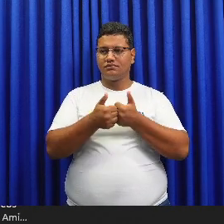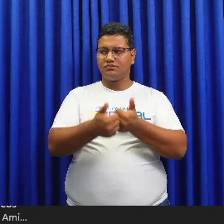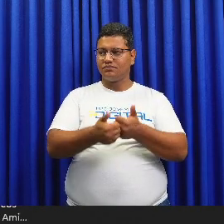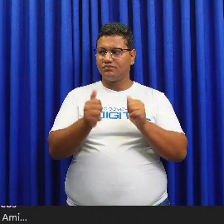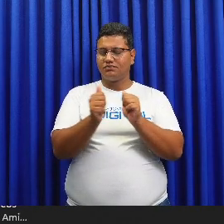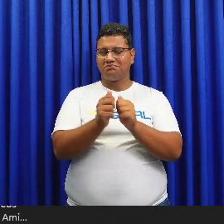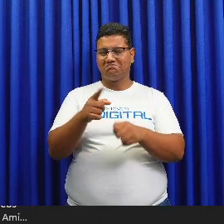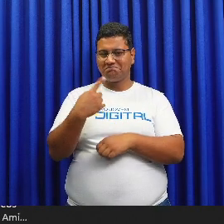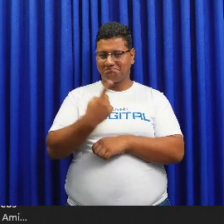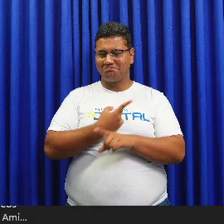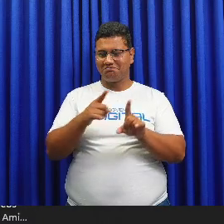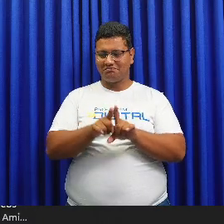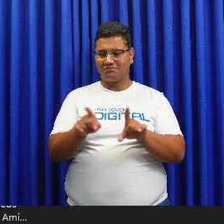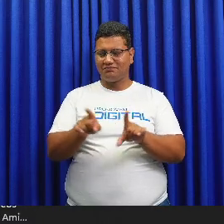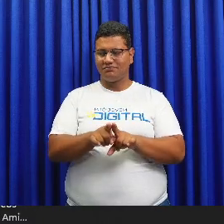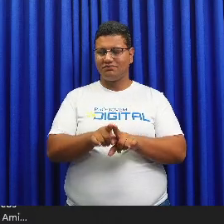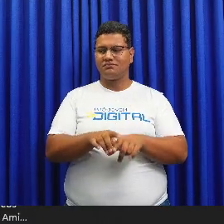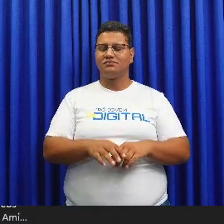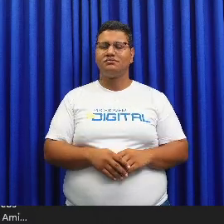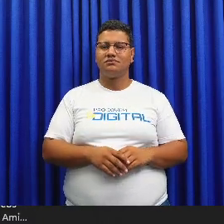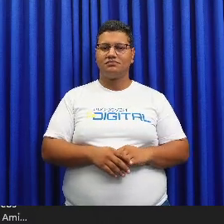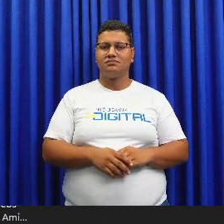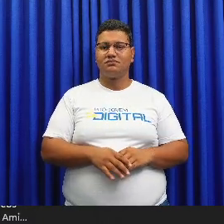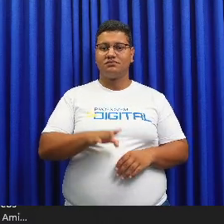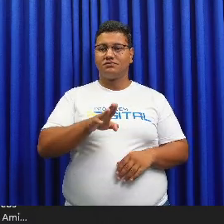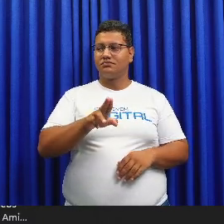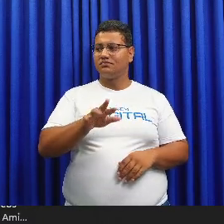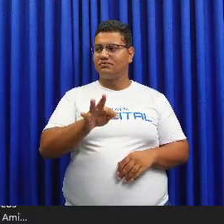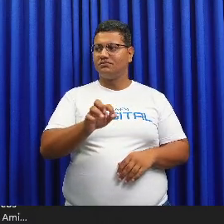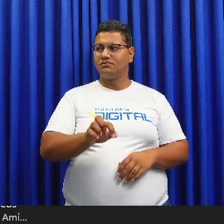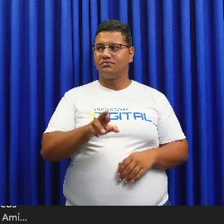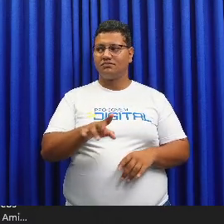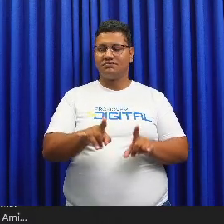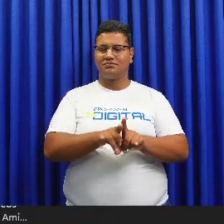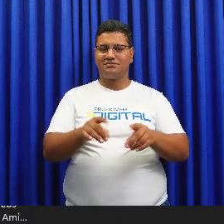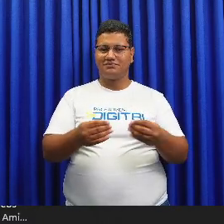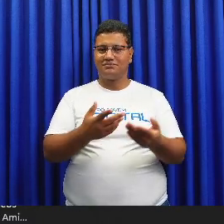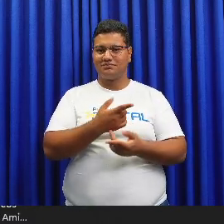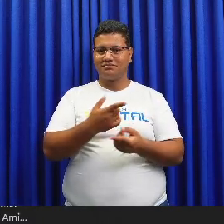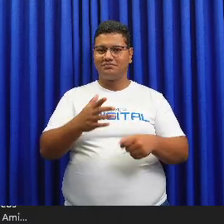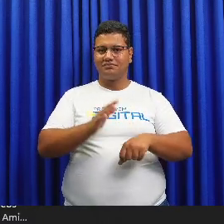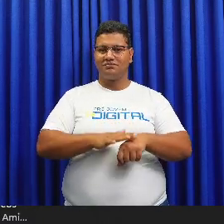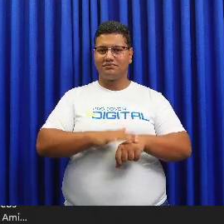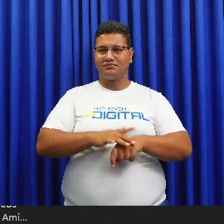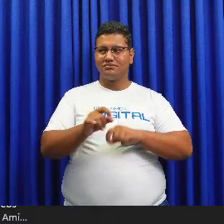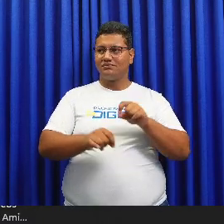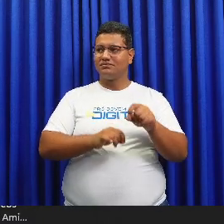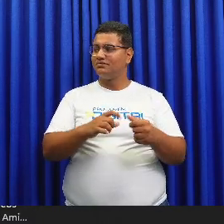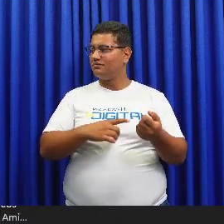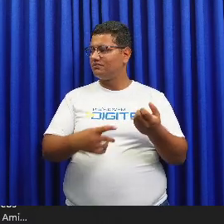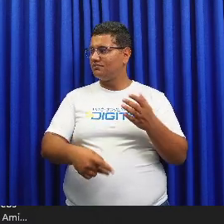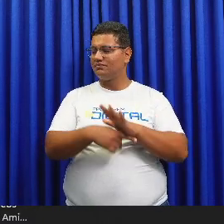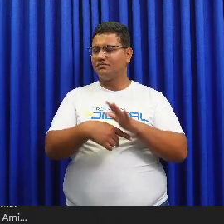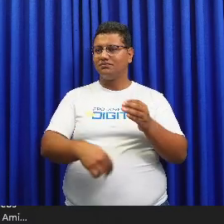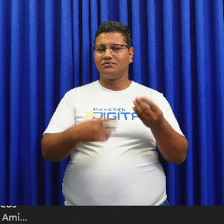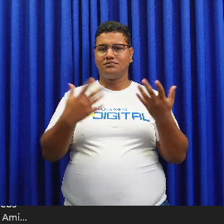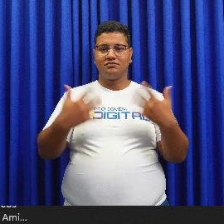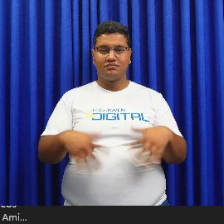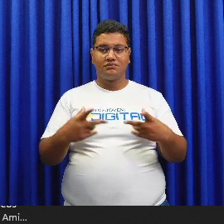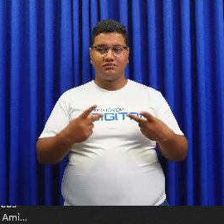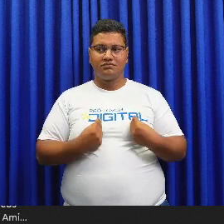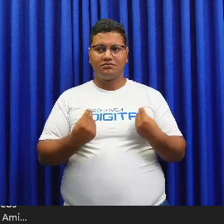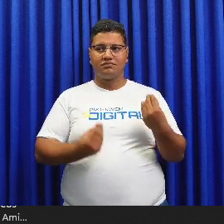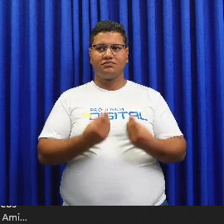acompanhando junto com a gente. E o Buffer, você vai... Basicamente, cara, eu